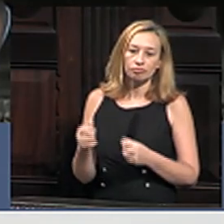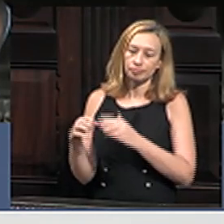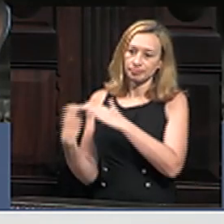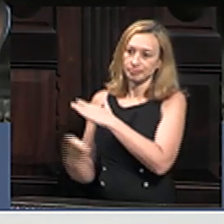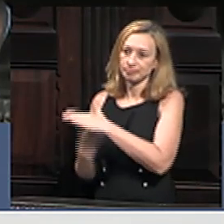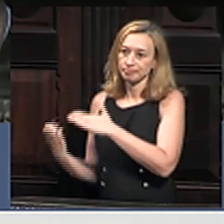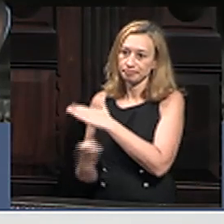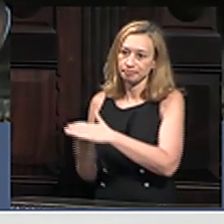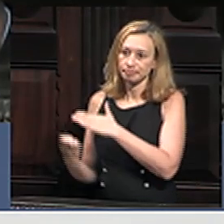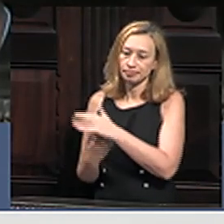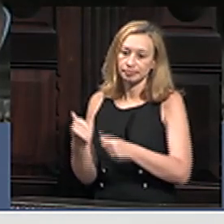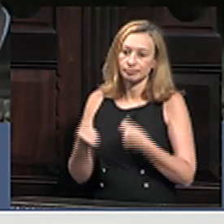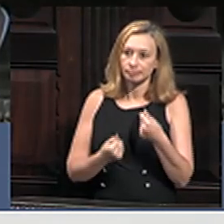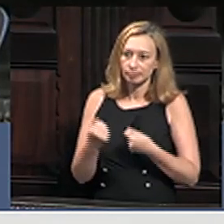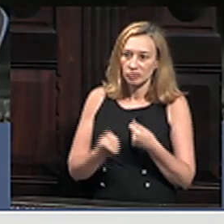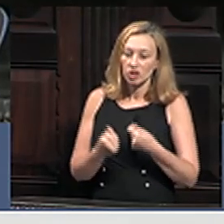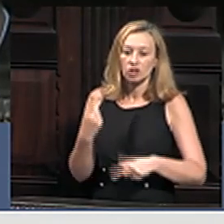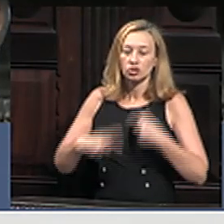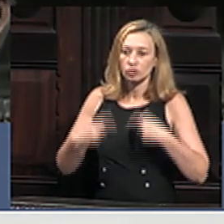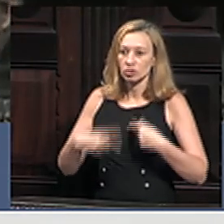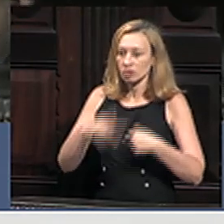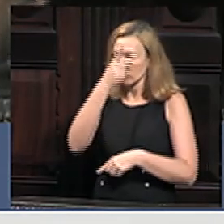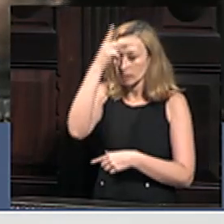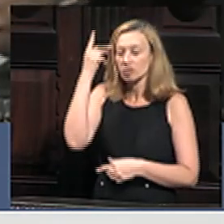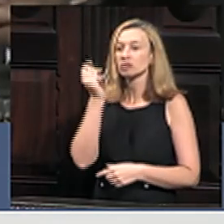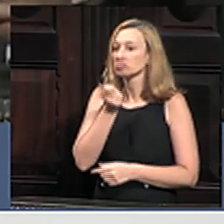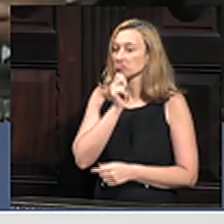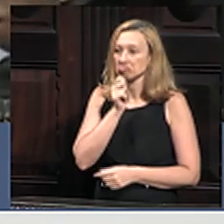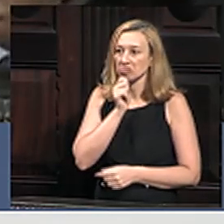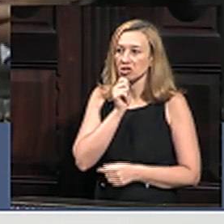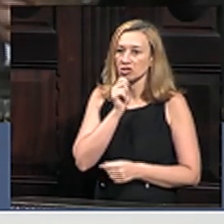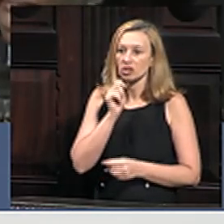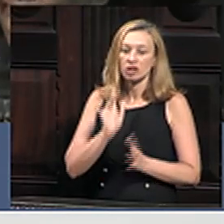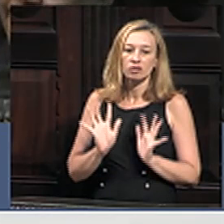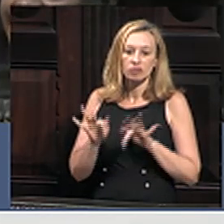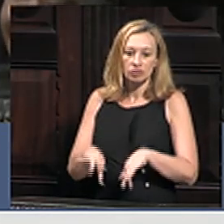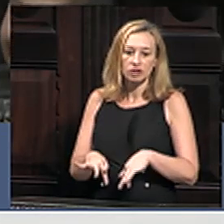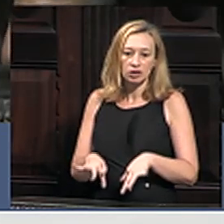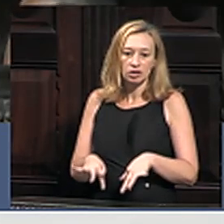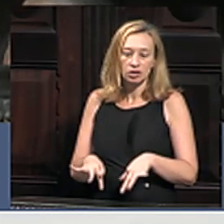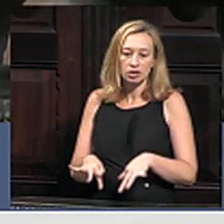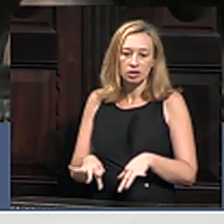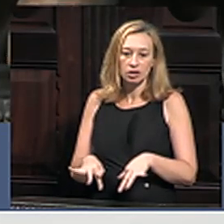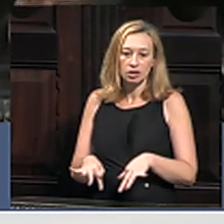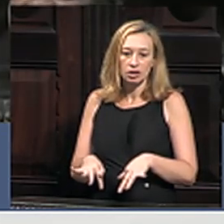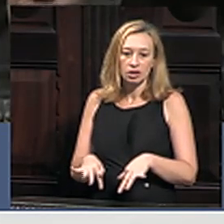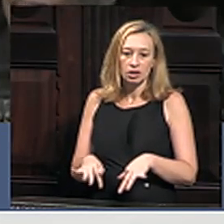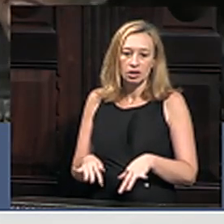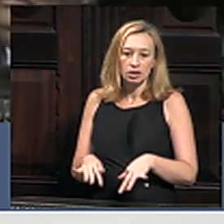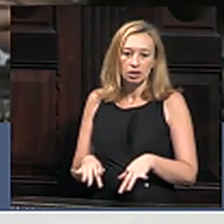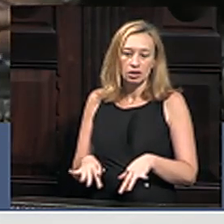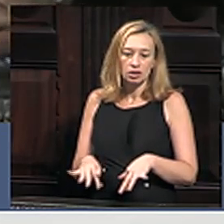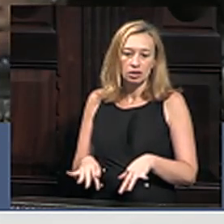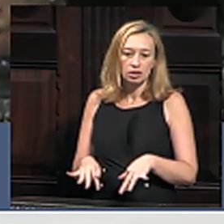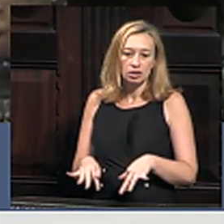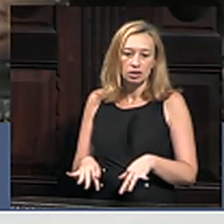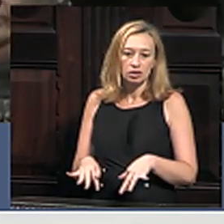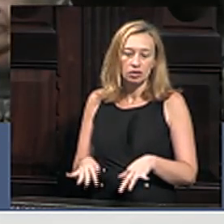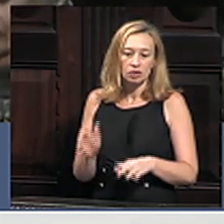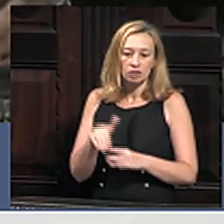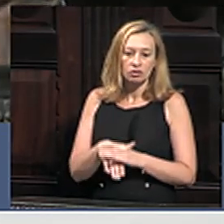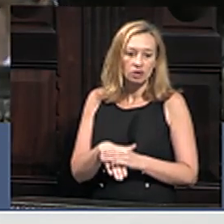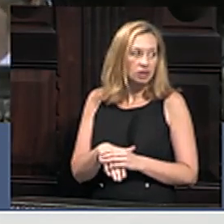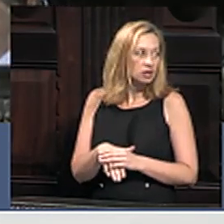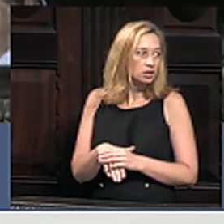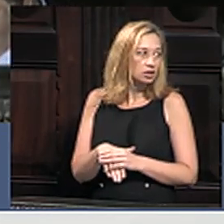especifica. Em discussão. Não haver quem queira discutir, encerrada a discussão. Verificação do quórum. Em